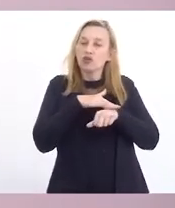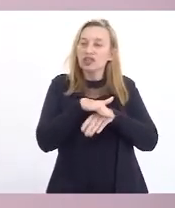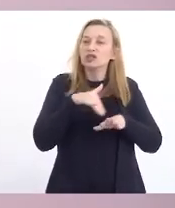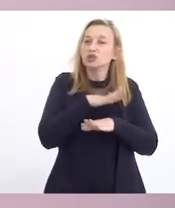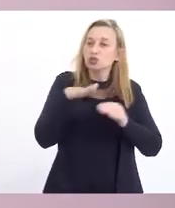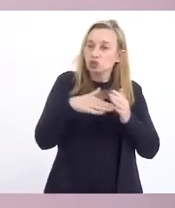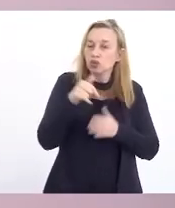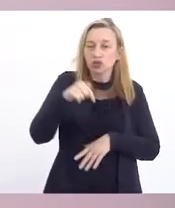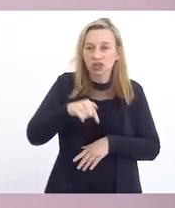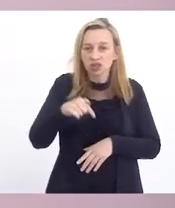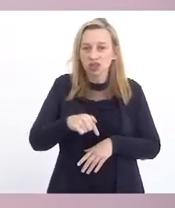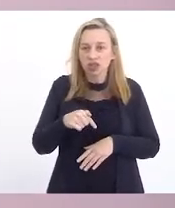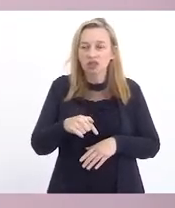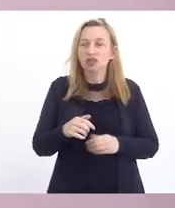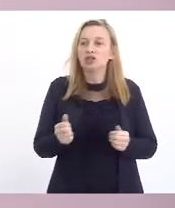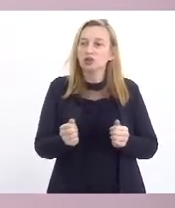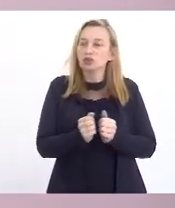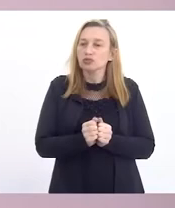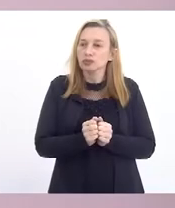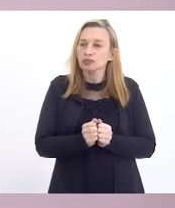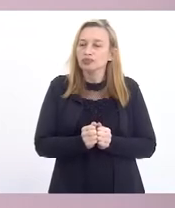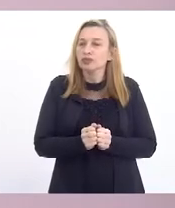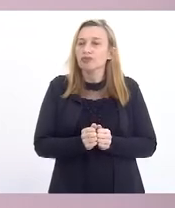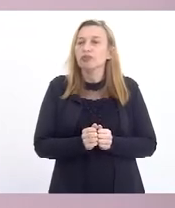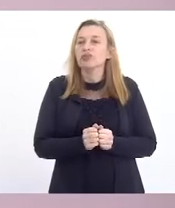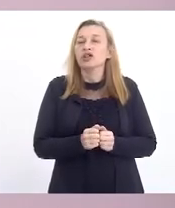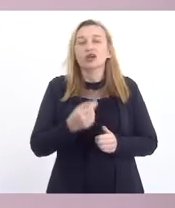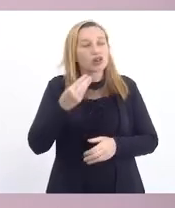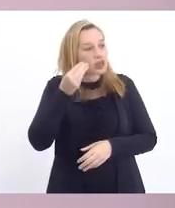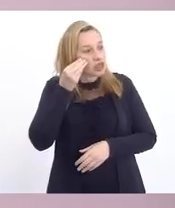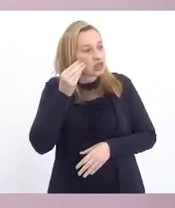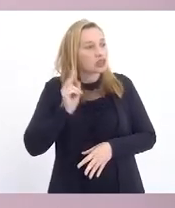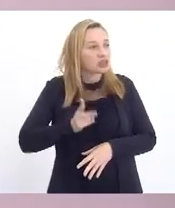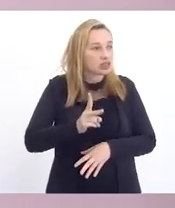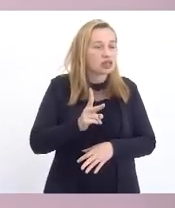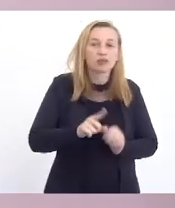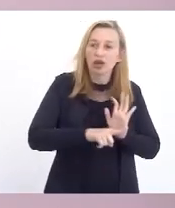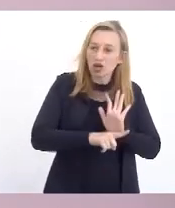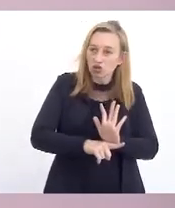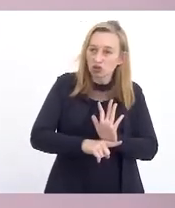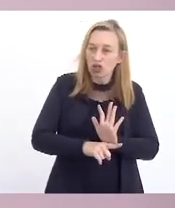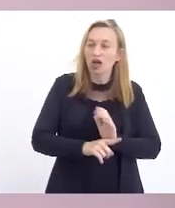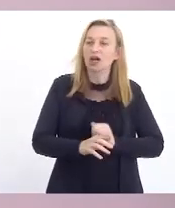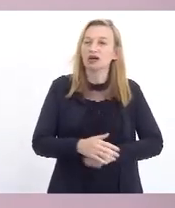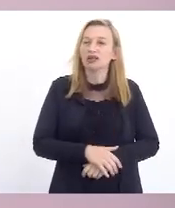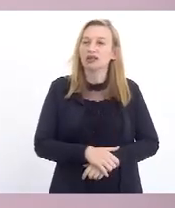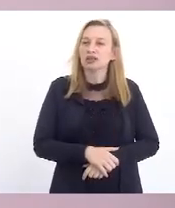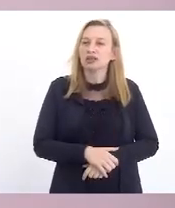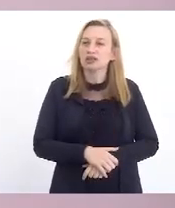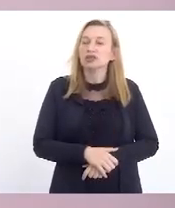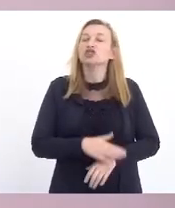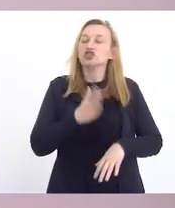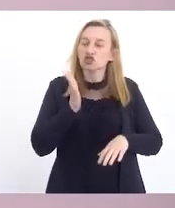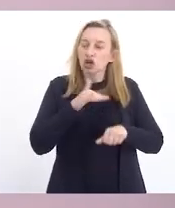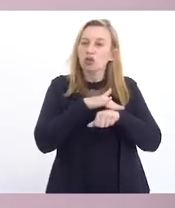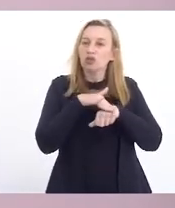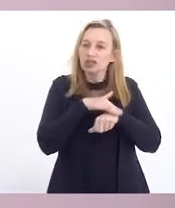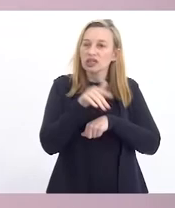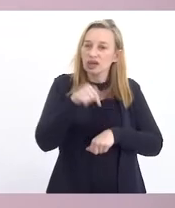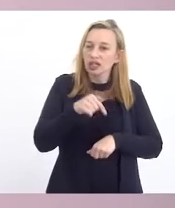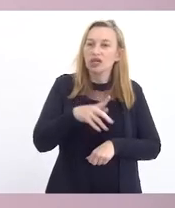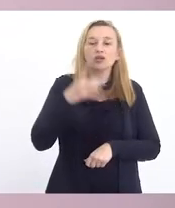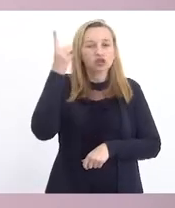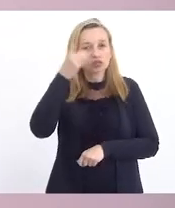aqui, todos os envolvidos, e aqui a gente fica tentando sempre contribuir. Já conversei aqui com